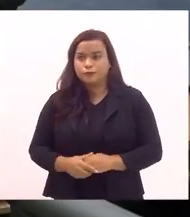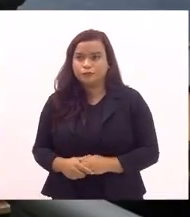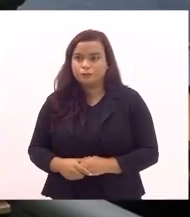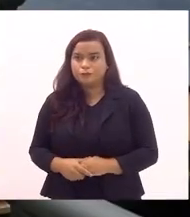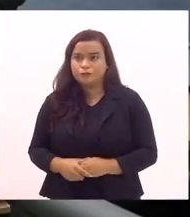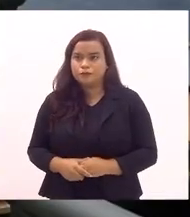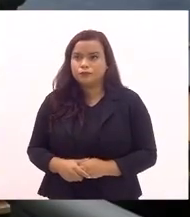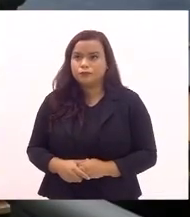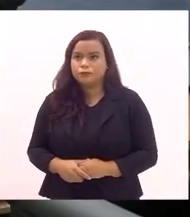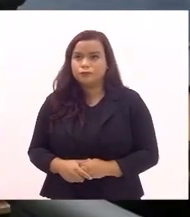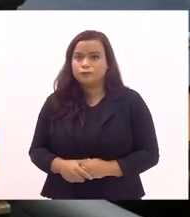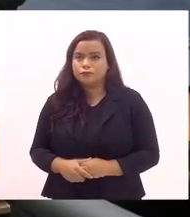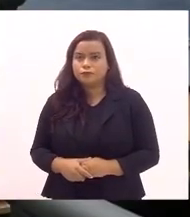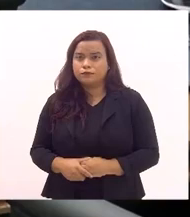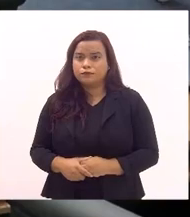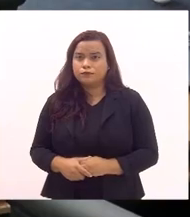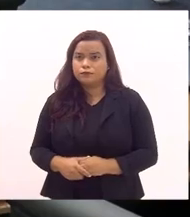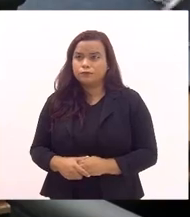e